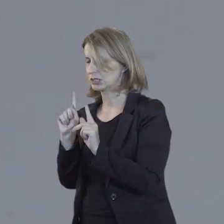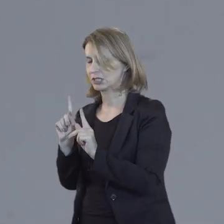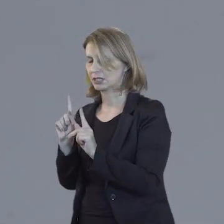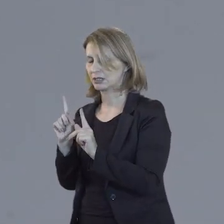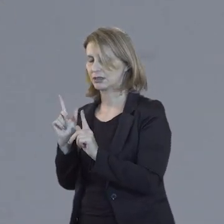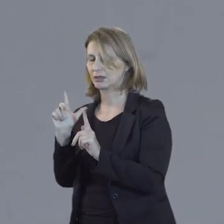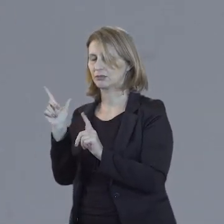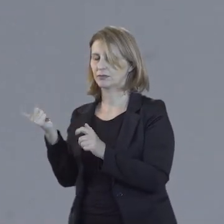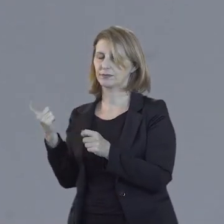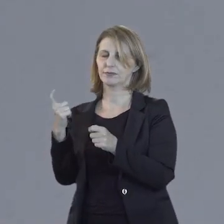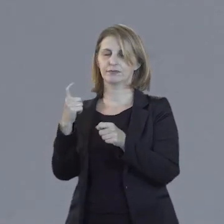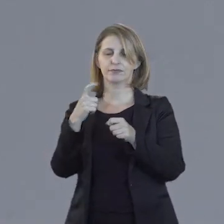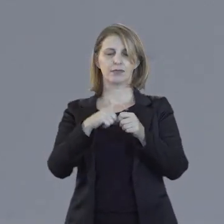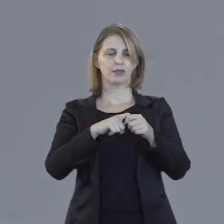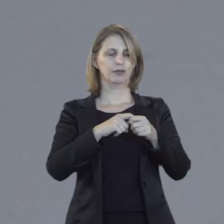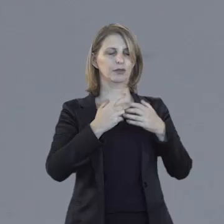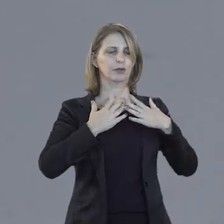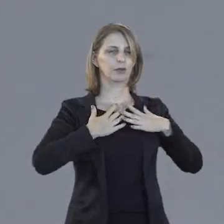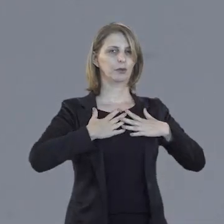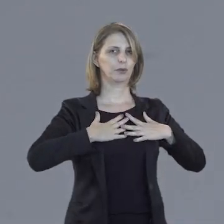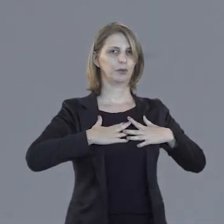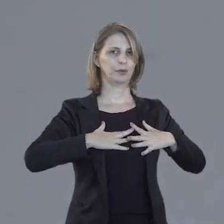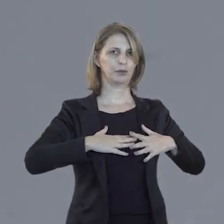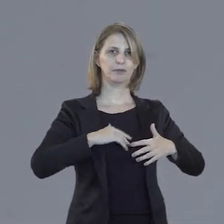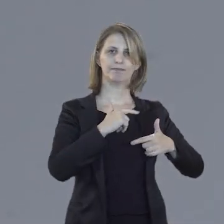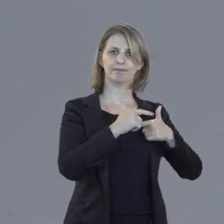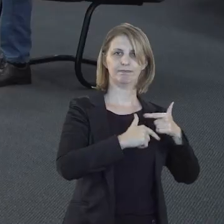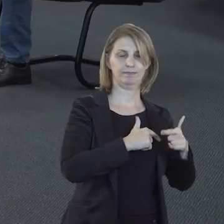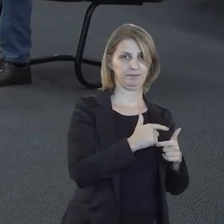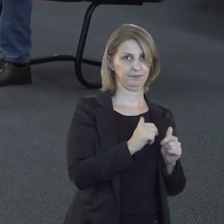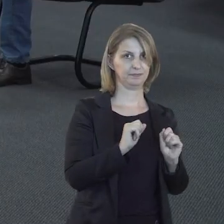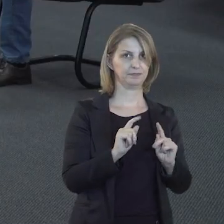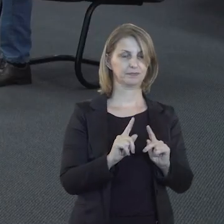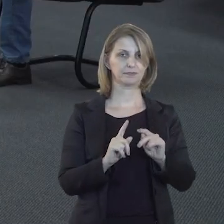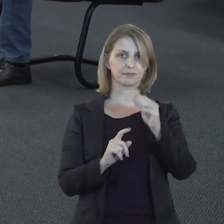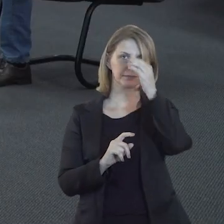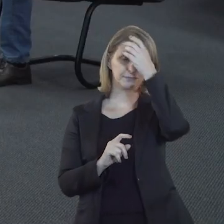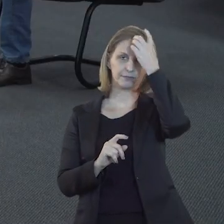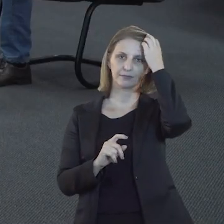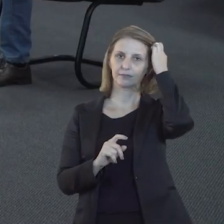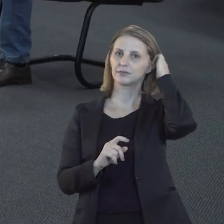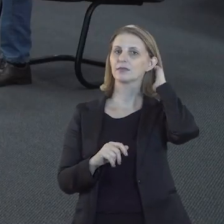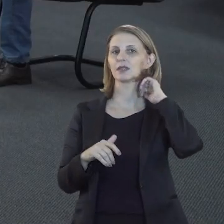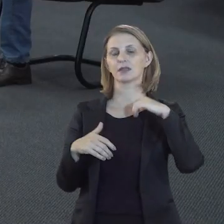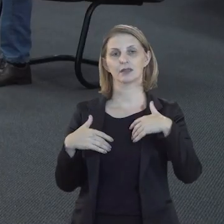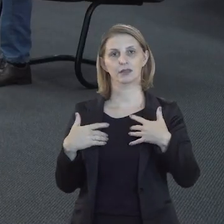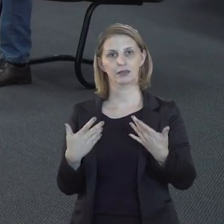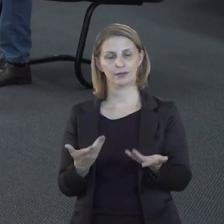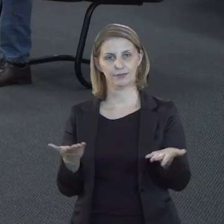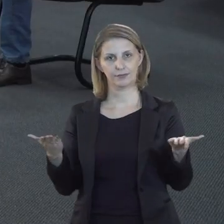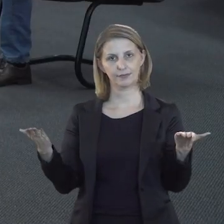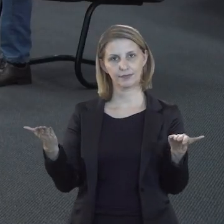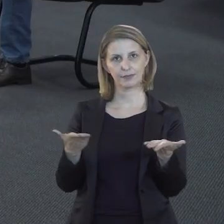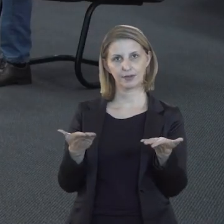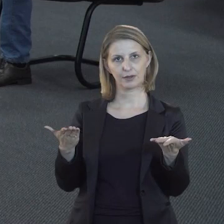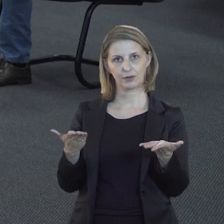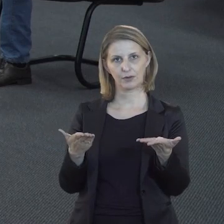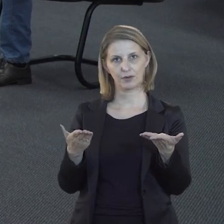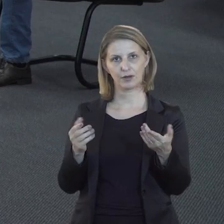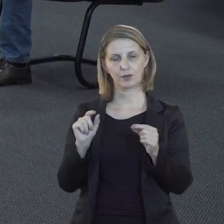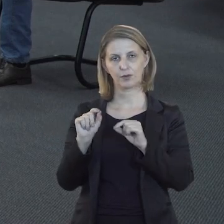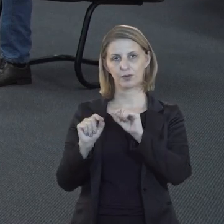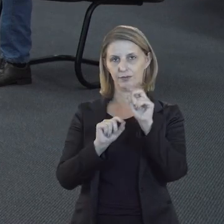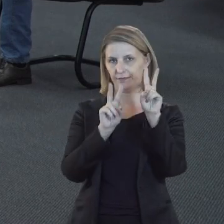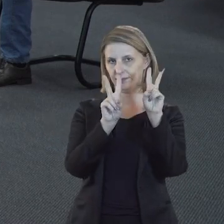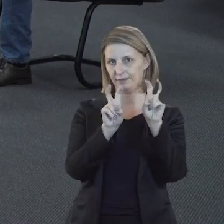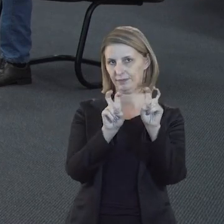preciso, e depois realmente se reconstruir e retornar à nossa atividade. E então,